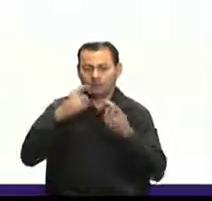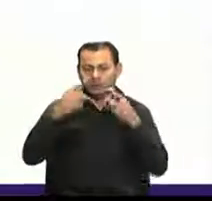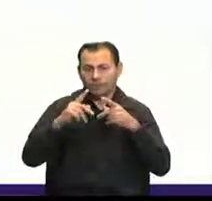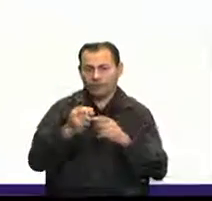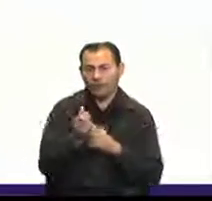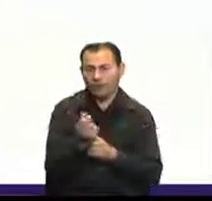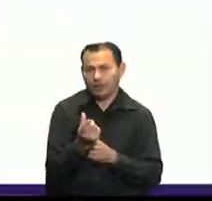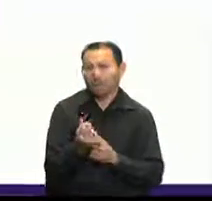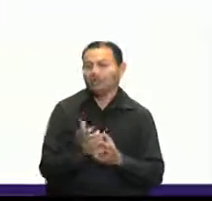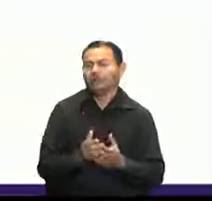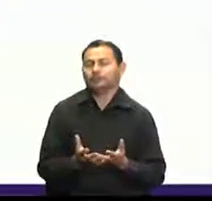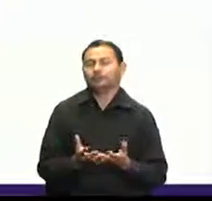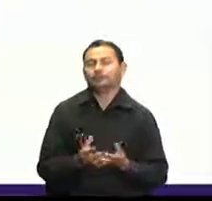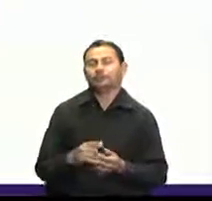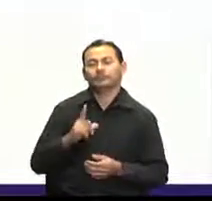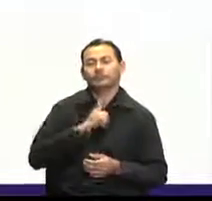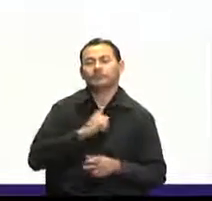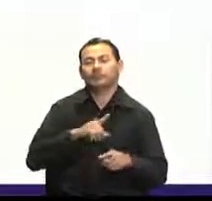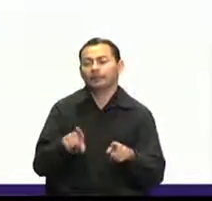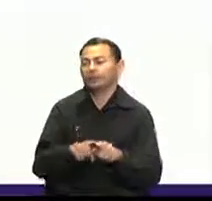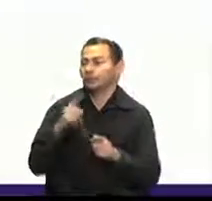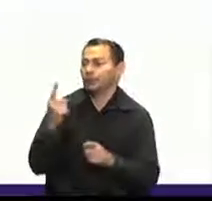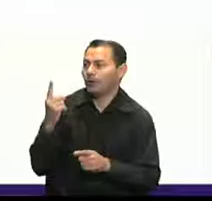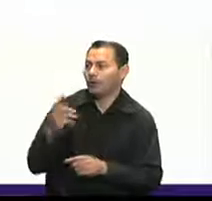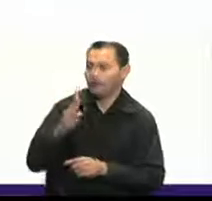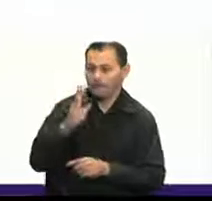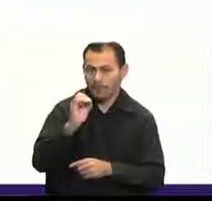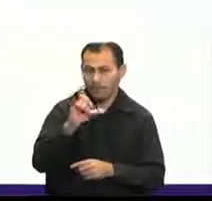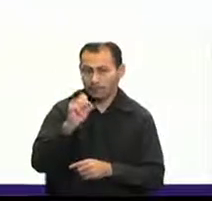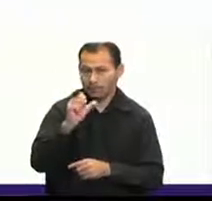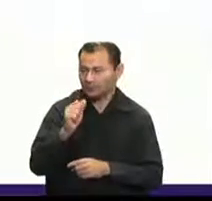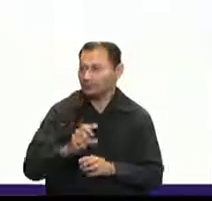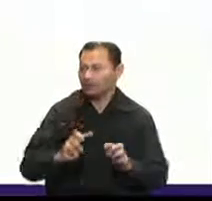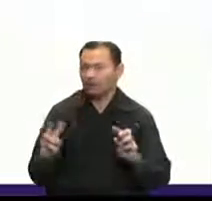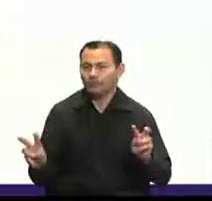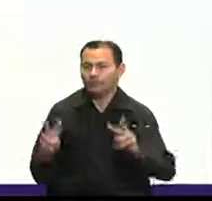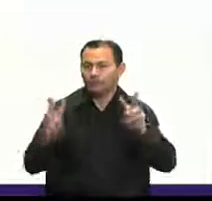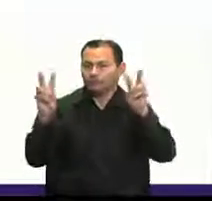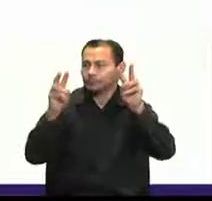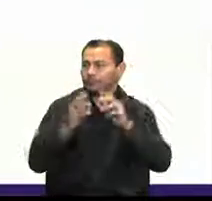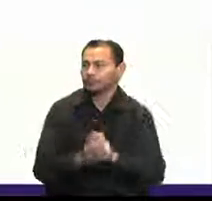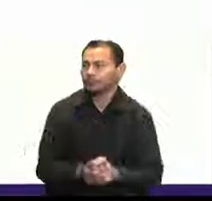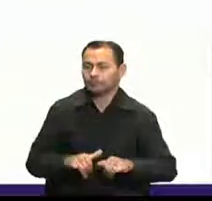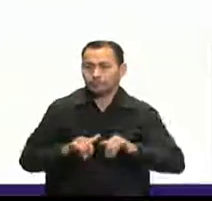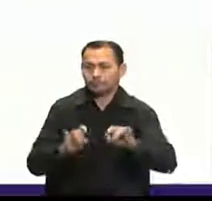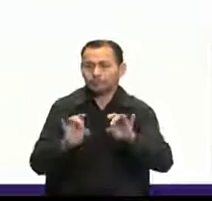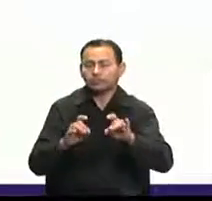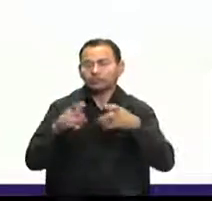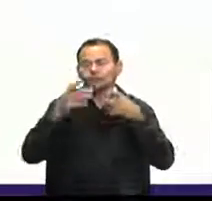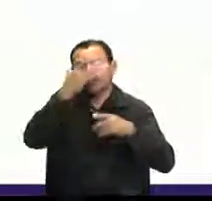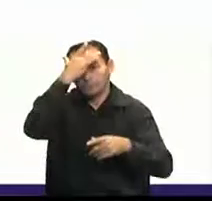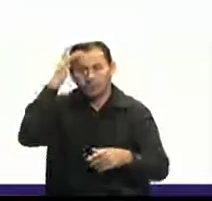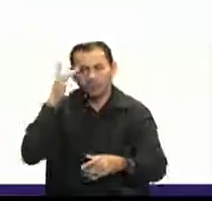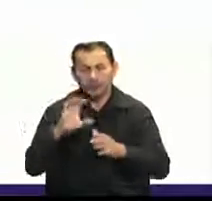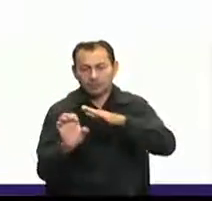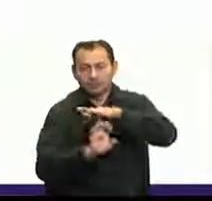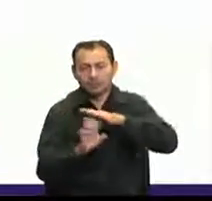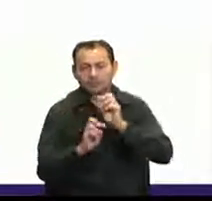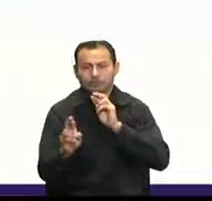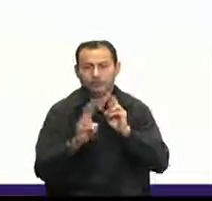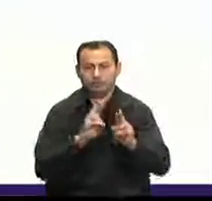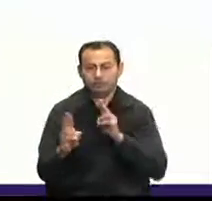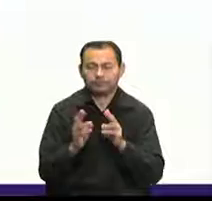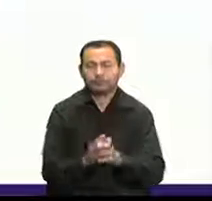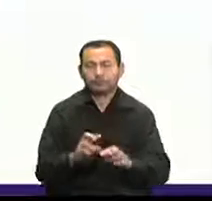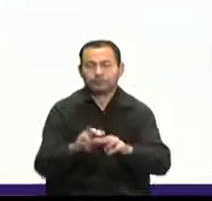moedas e eu tenho também aqui a bolsa de valores que é um mercado onde pessoas empresas e elas o